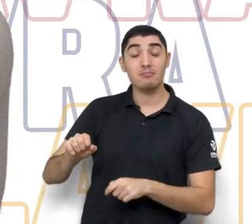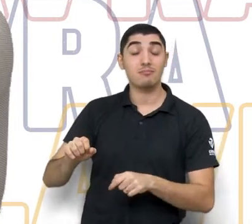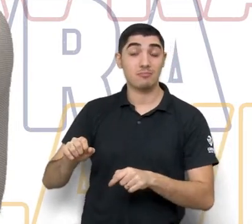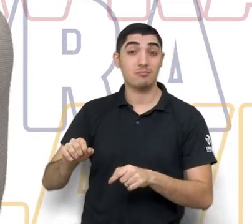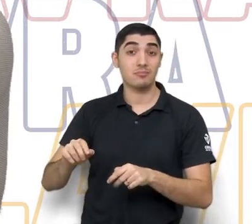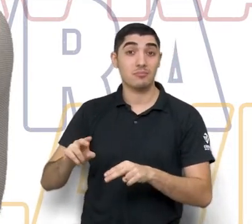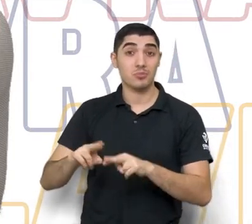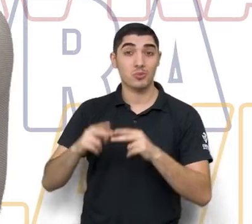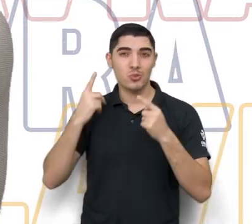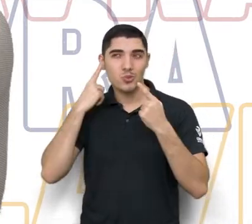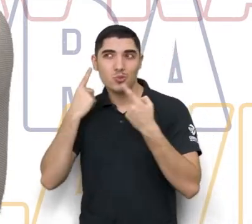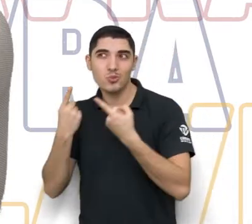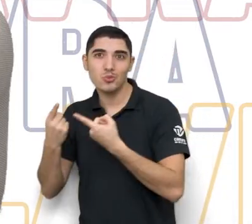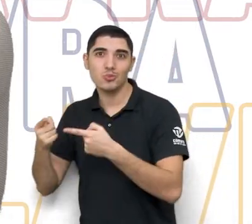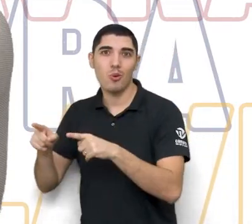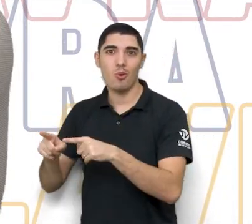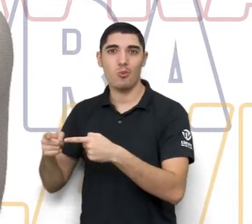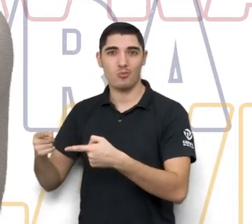sons,